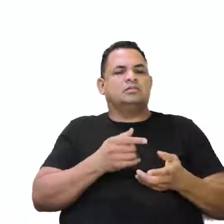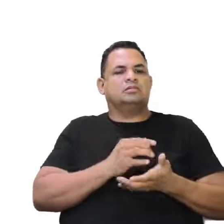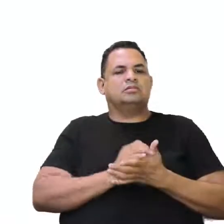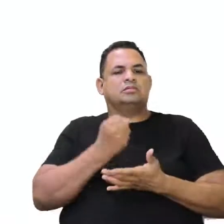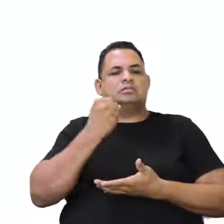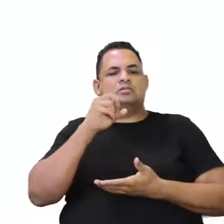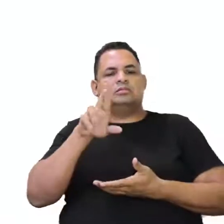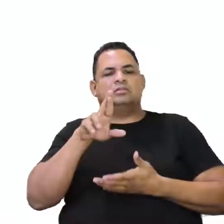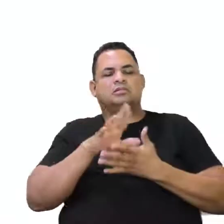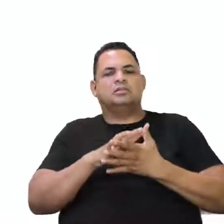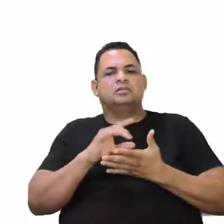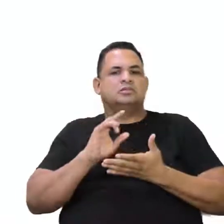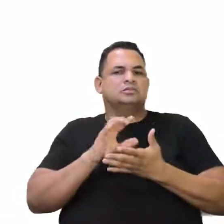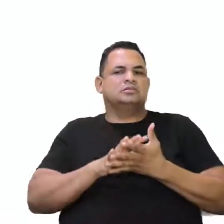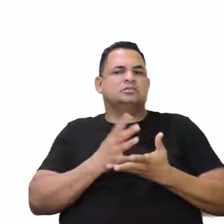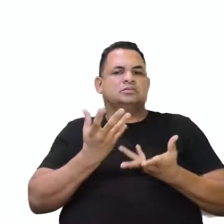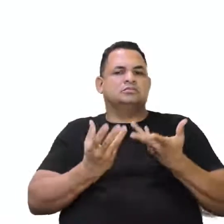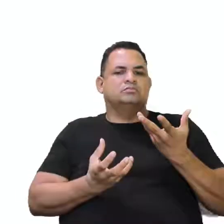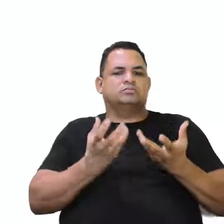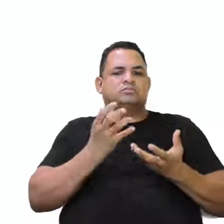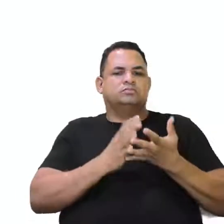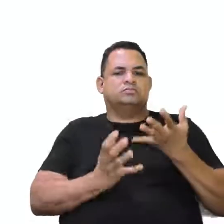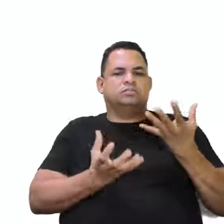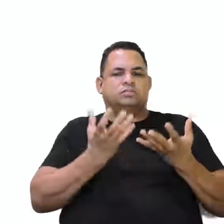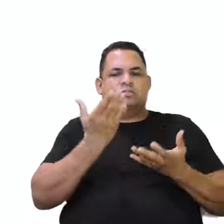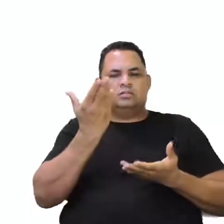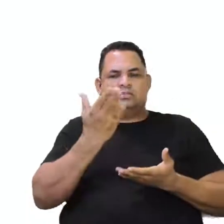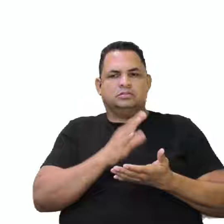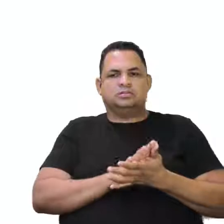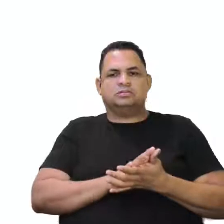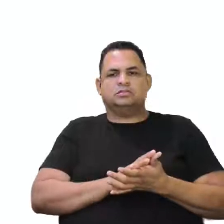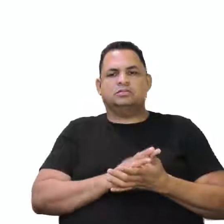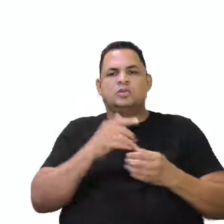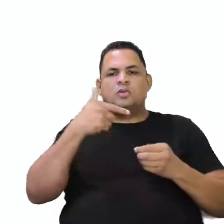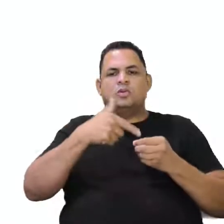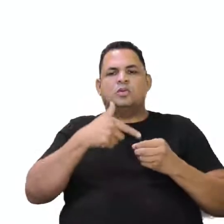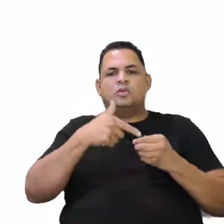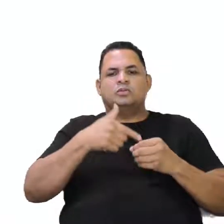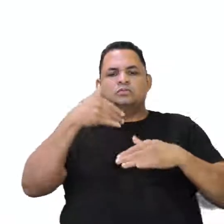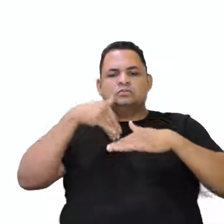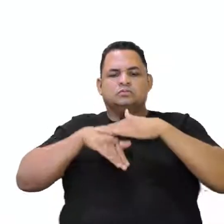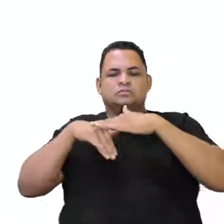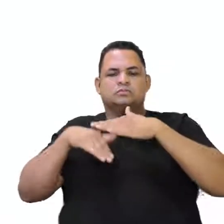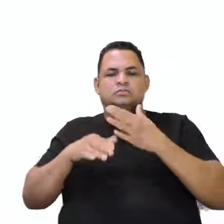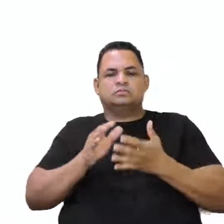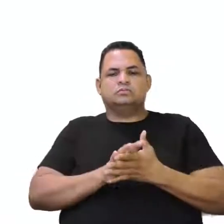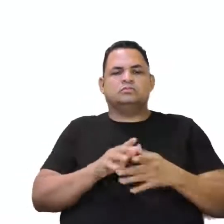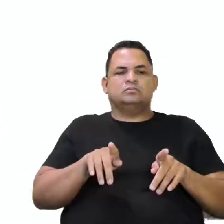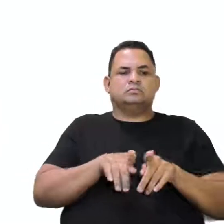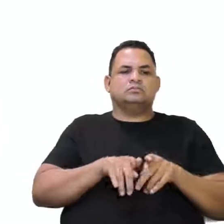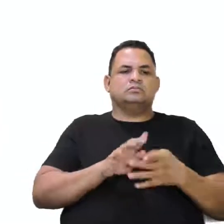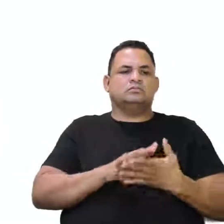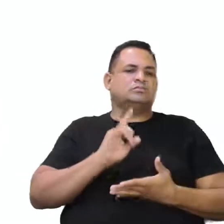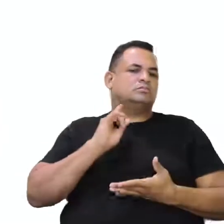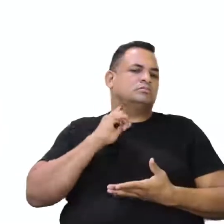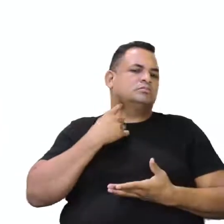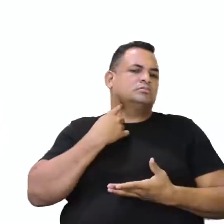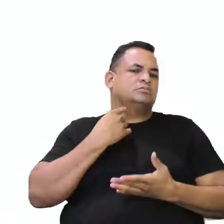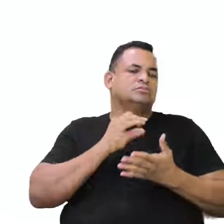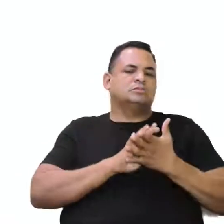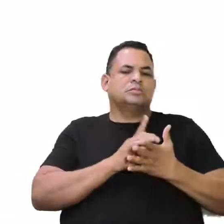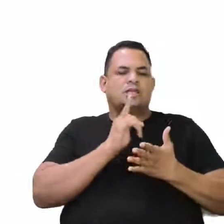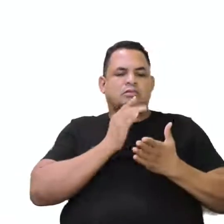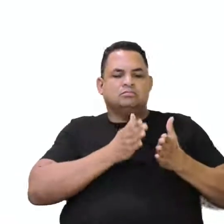poluição atmosférica provocada pelos processos de queimas, né, dos combustíveis fósseis ali, poluição dos